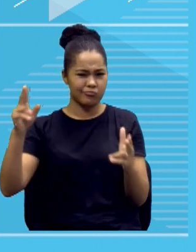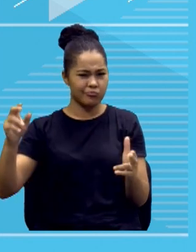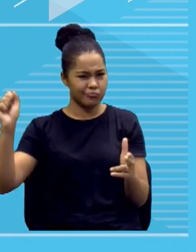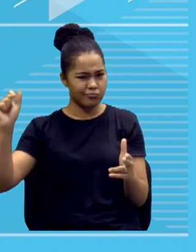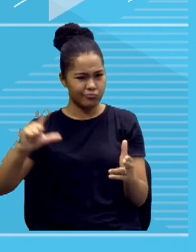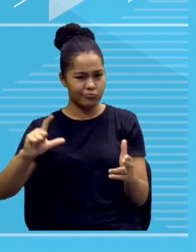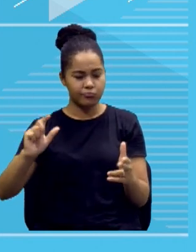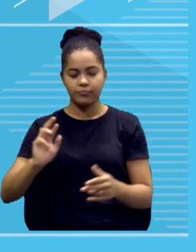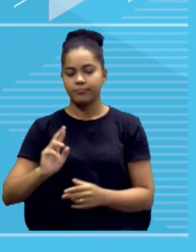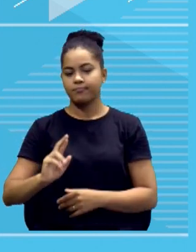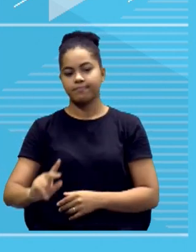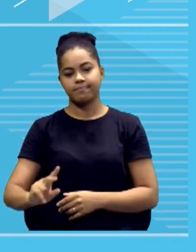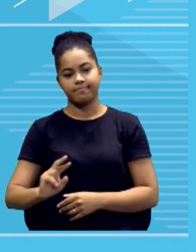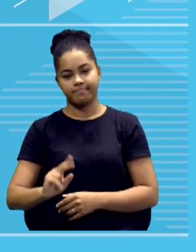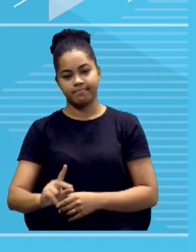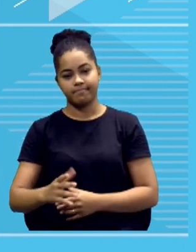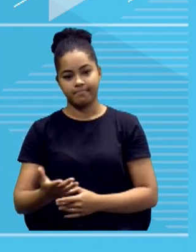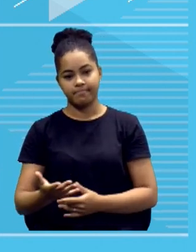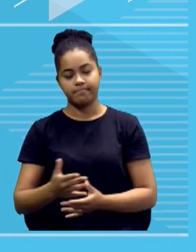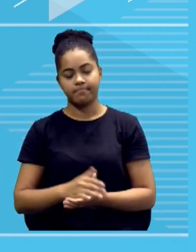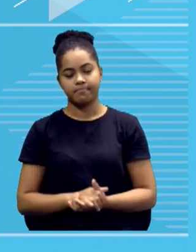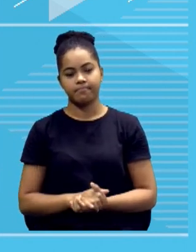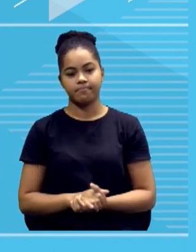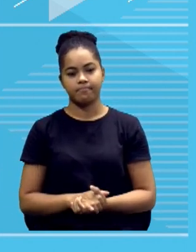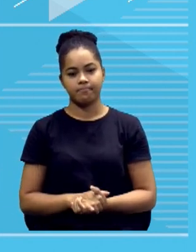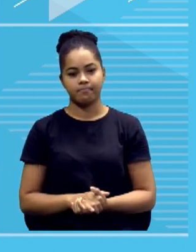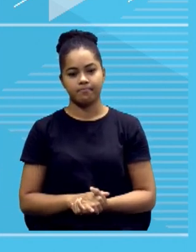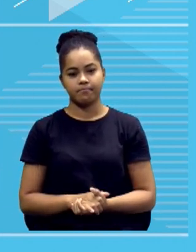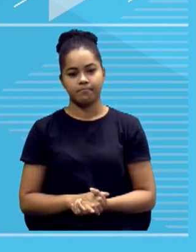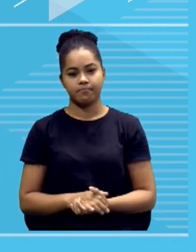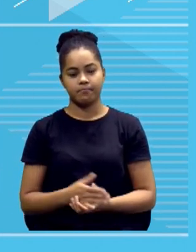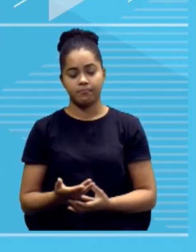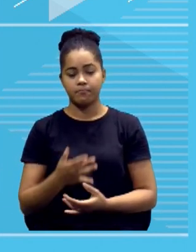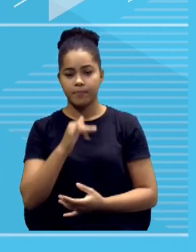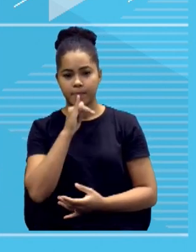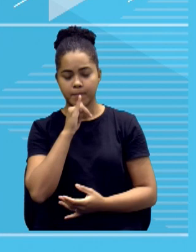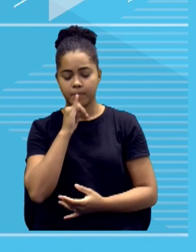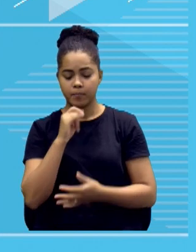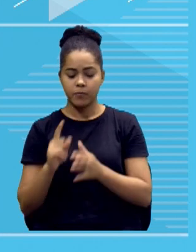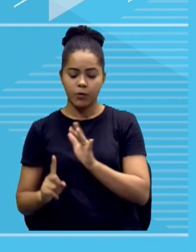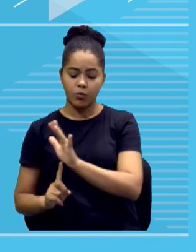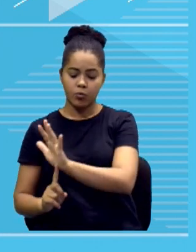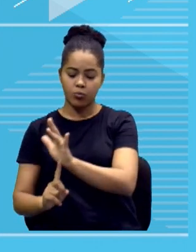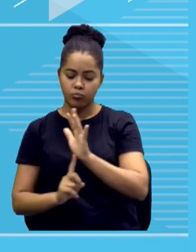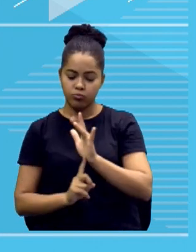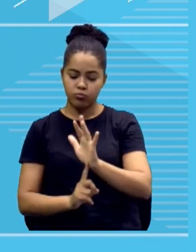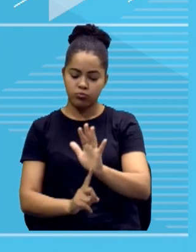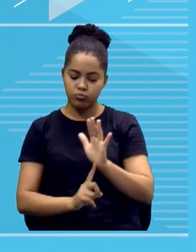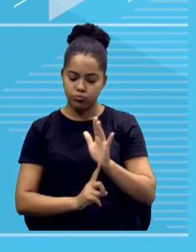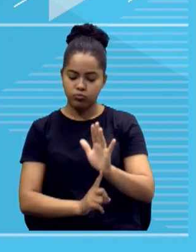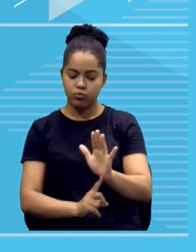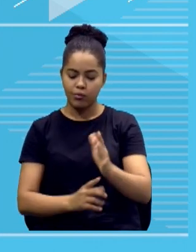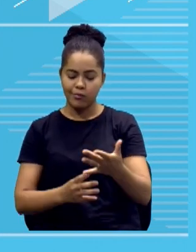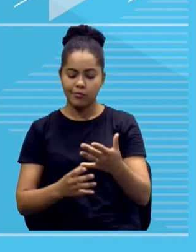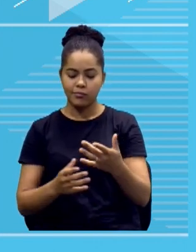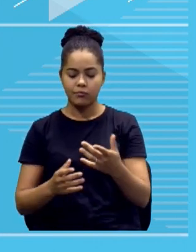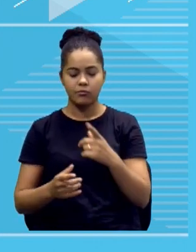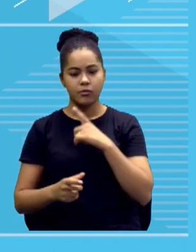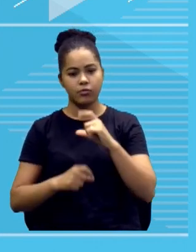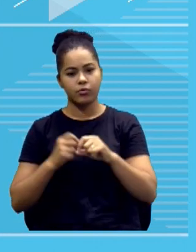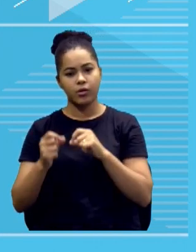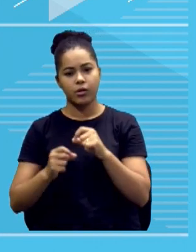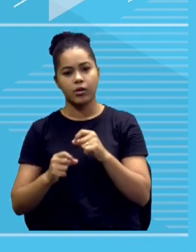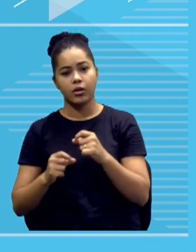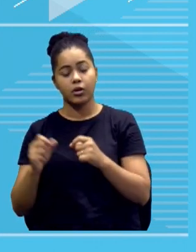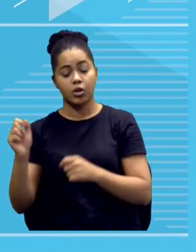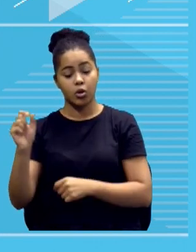mas o sol ele emite luz e calor. Várias velas juntas também emitem luz e calor. Por que não funciona? Porque a